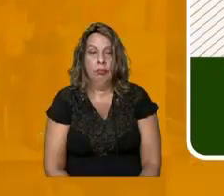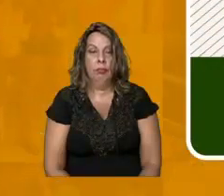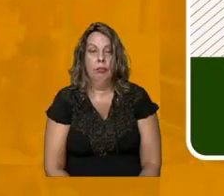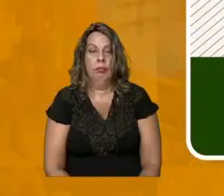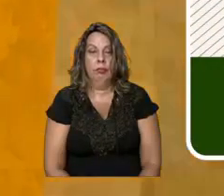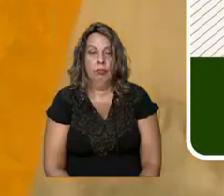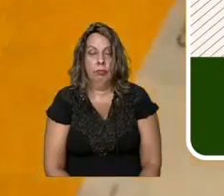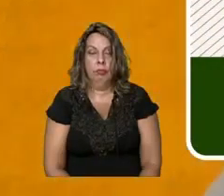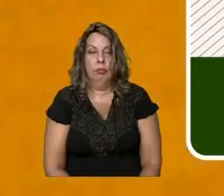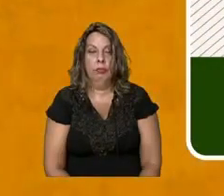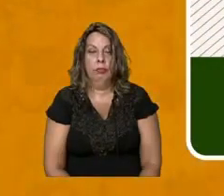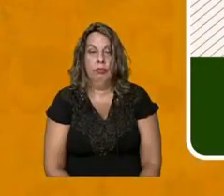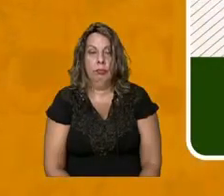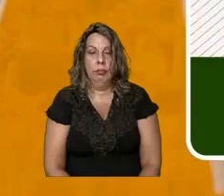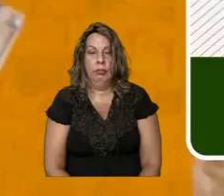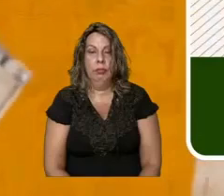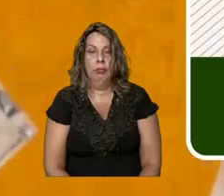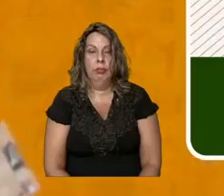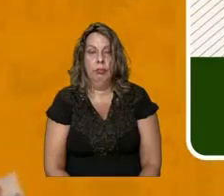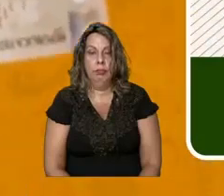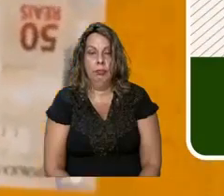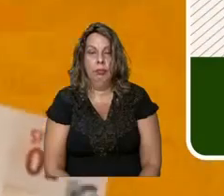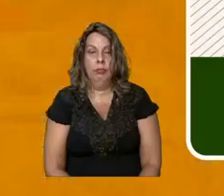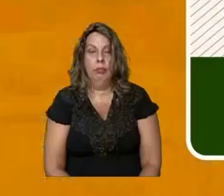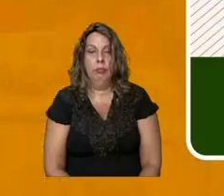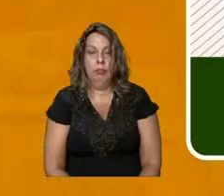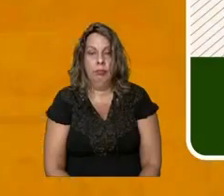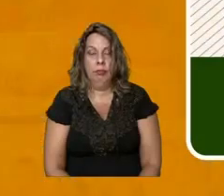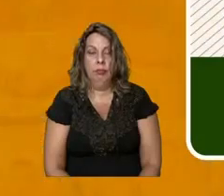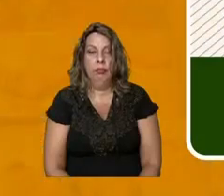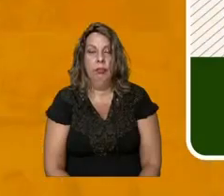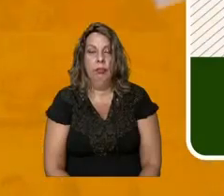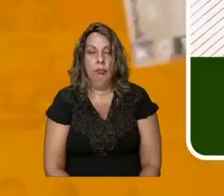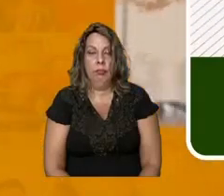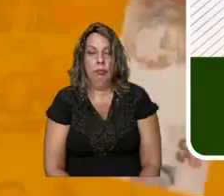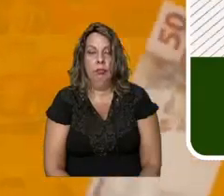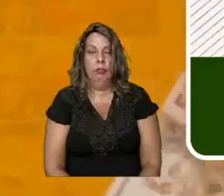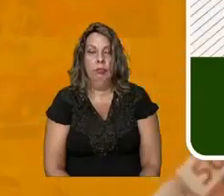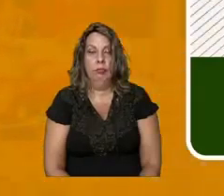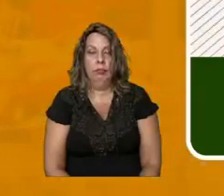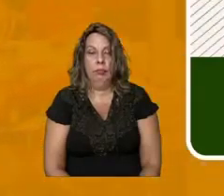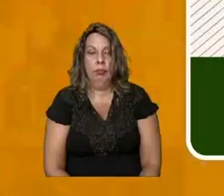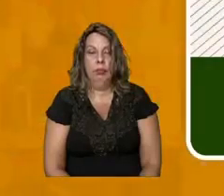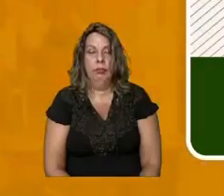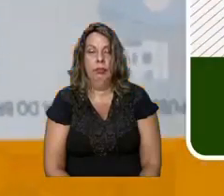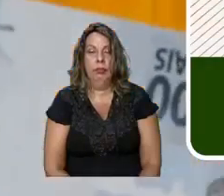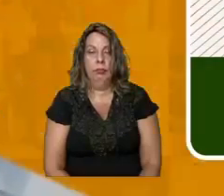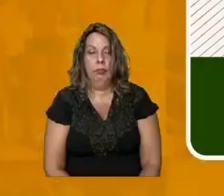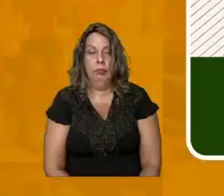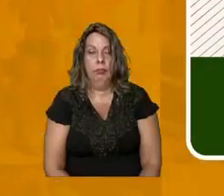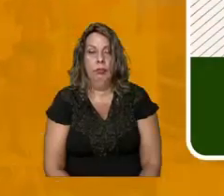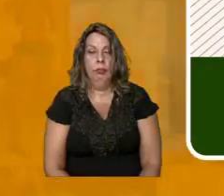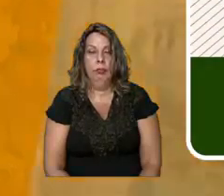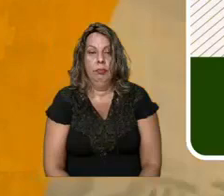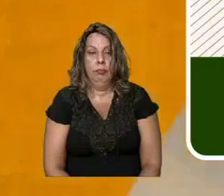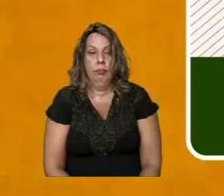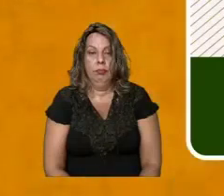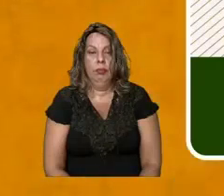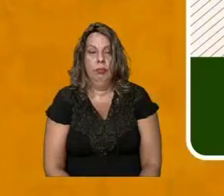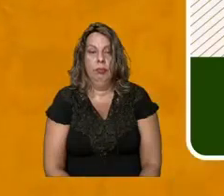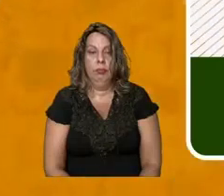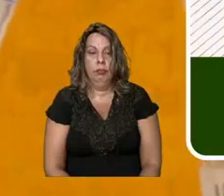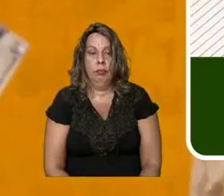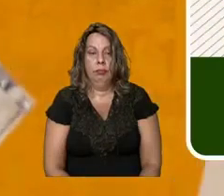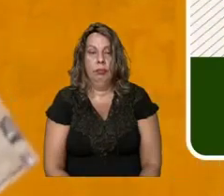José Carlos e Ana Cecília, de Itaporanga, Ketli e Valdiceia, de Boquim, José Francisco, de